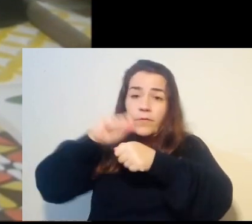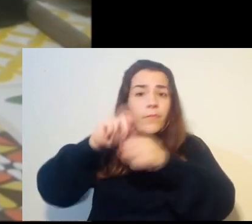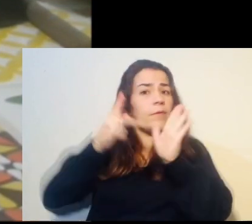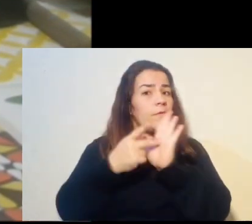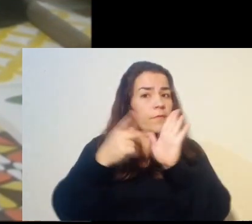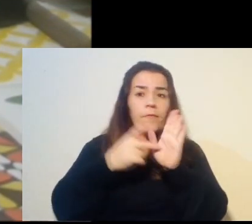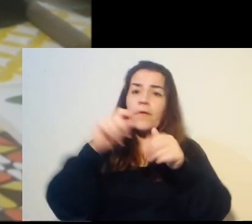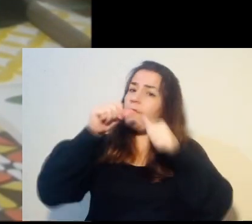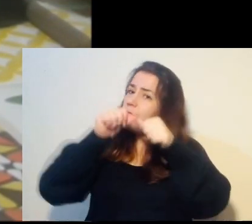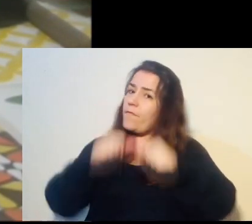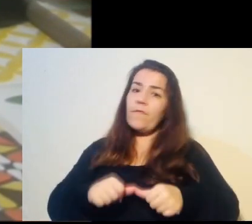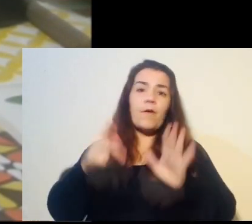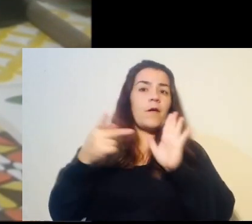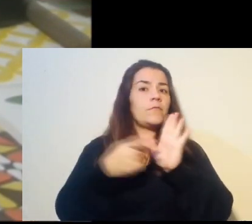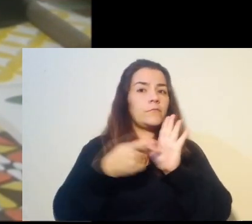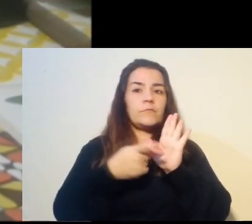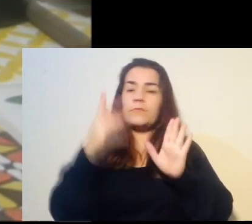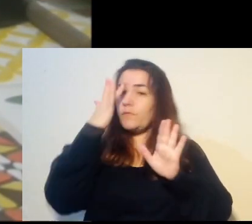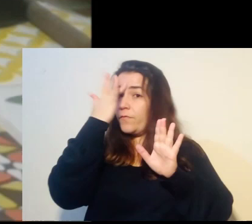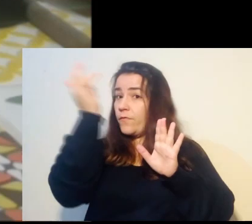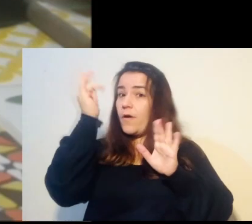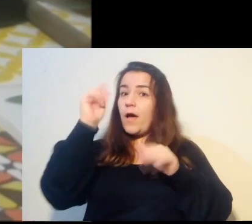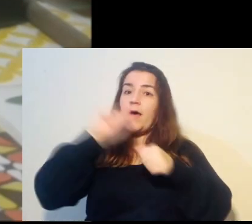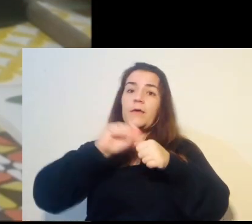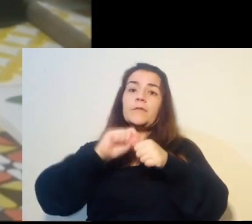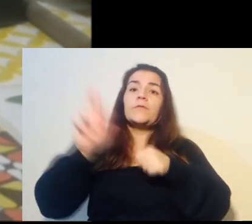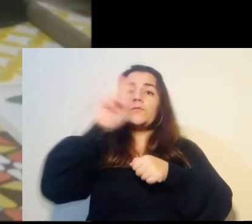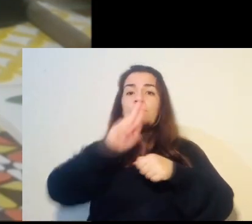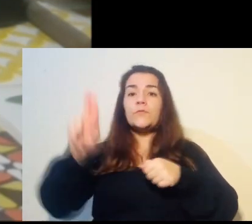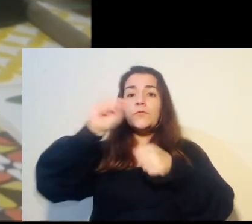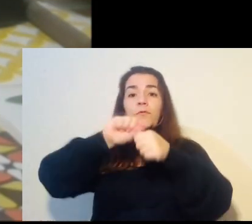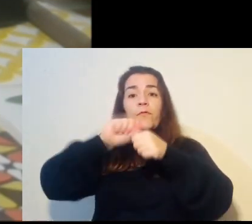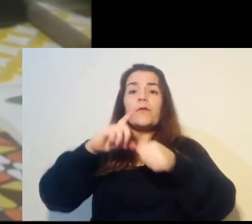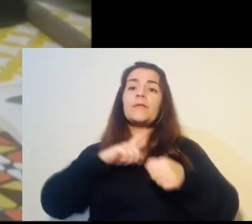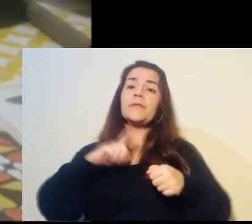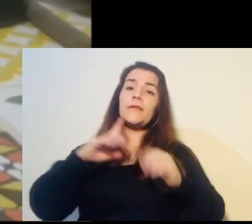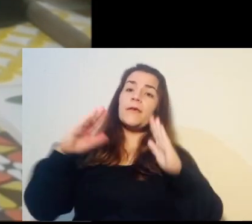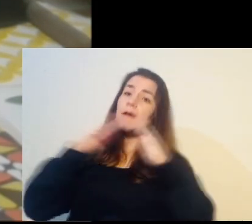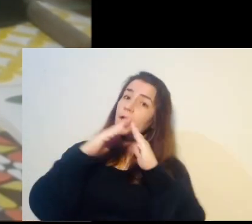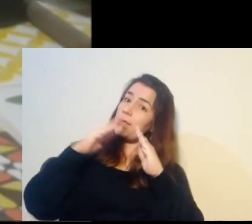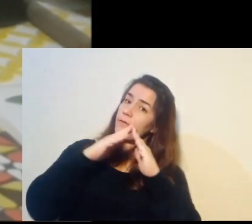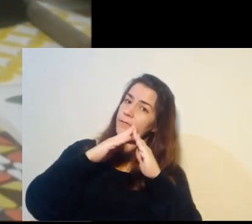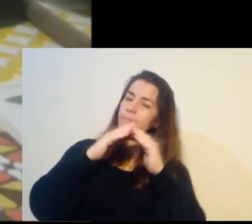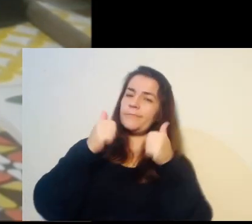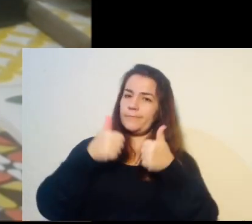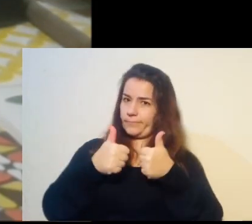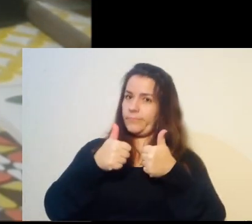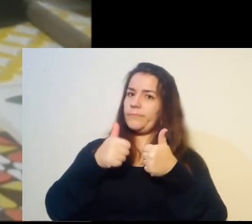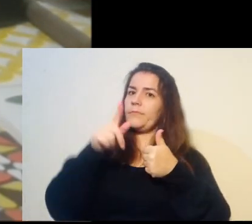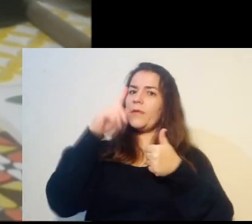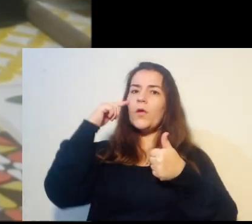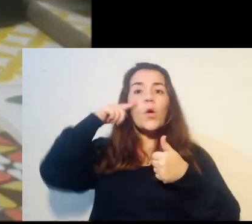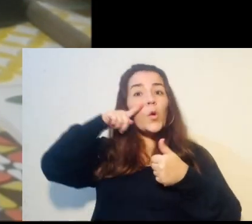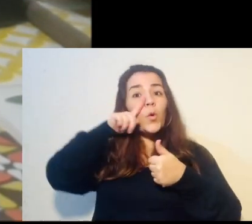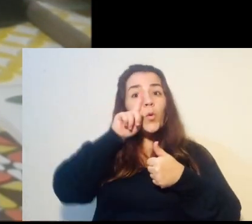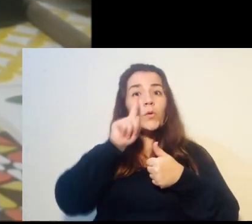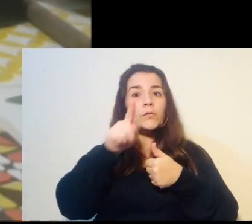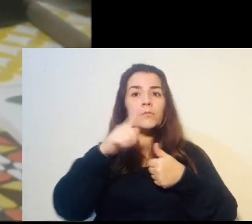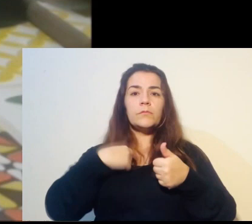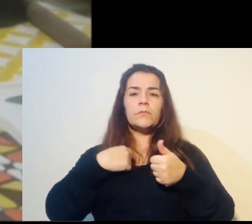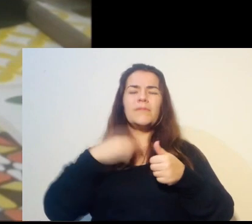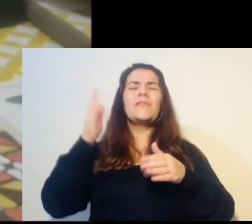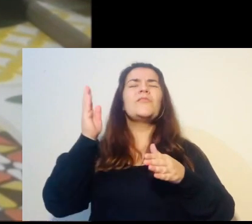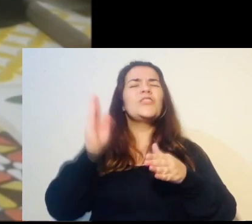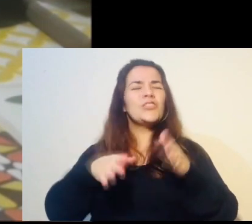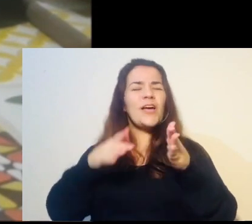Então é isso mesmo, viu? É para ser facilitado, né? Pra gente conseguir fazer com materiais que tem em casa. E tomem